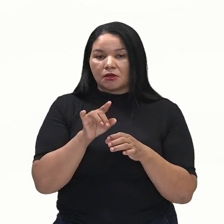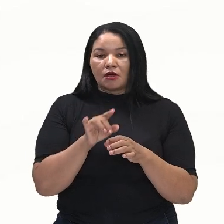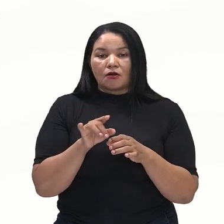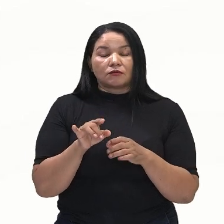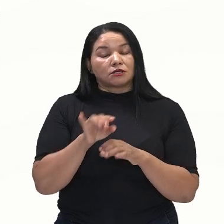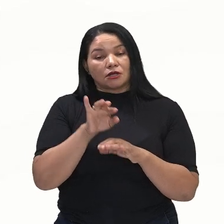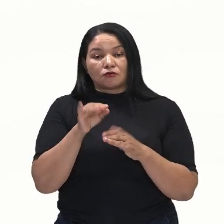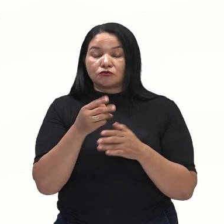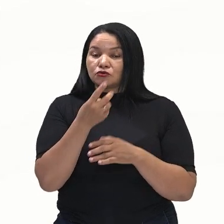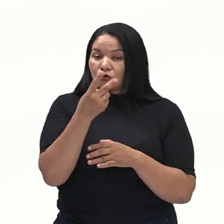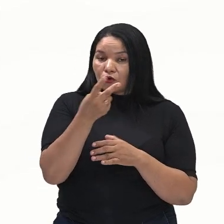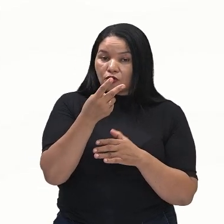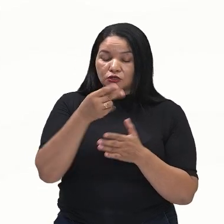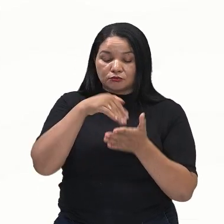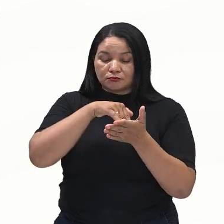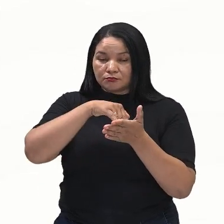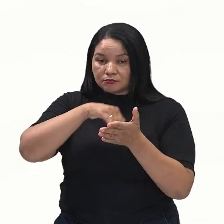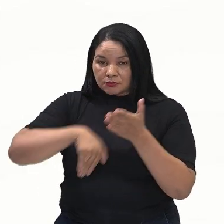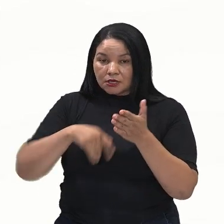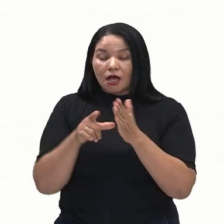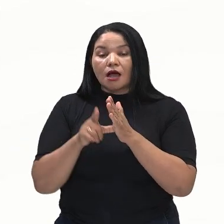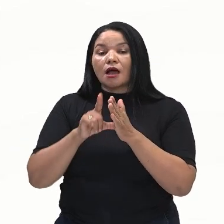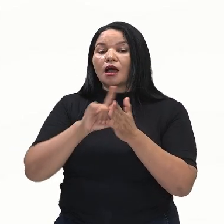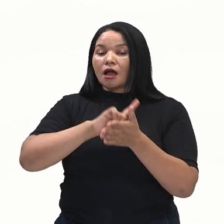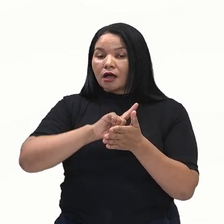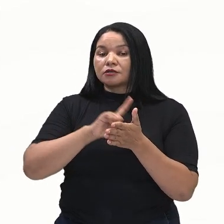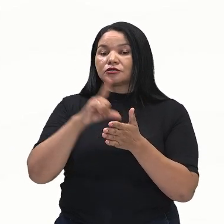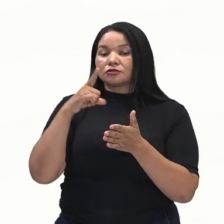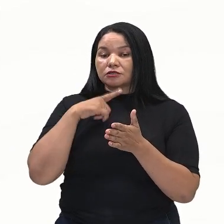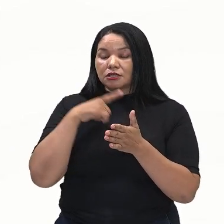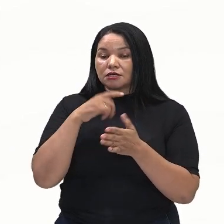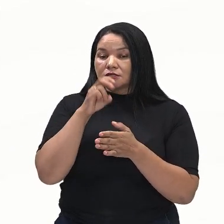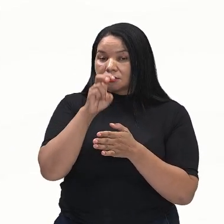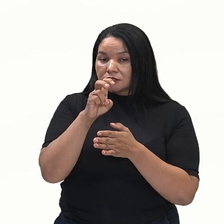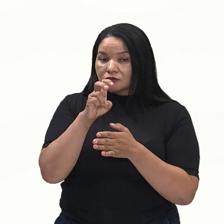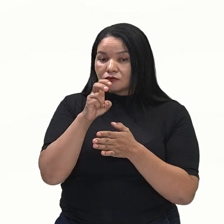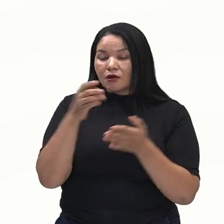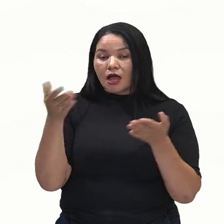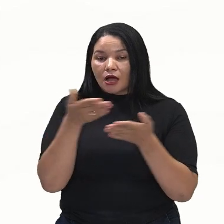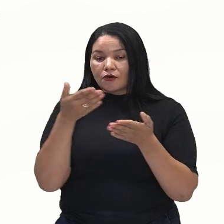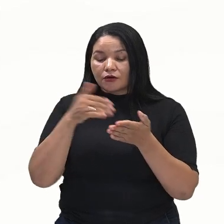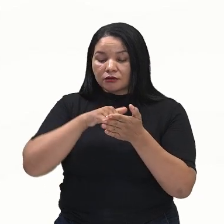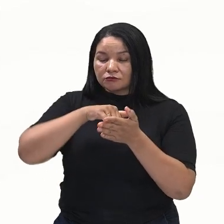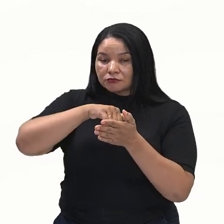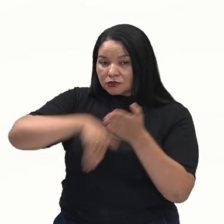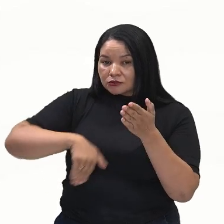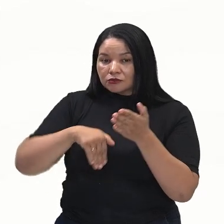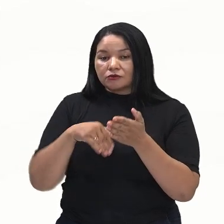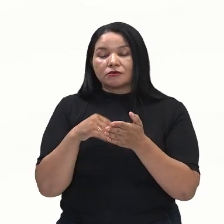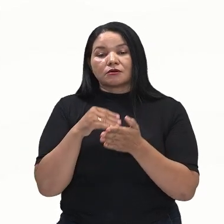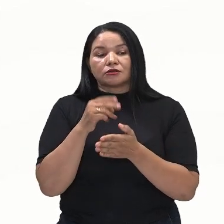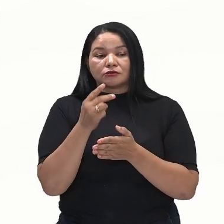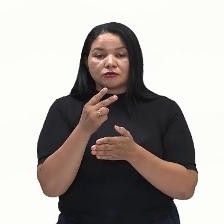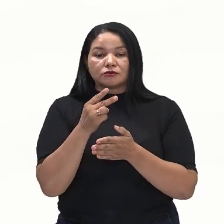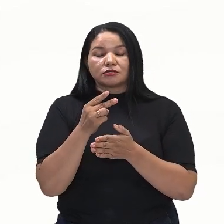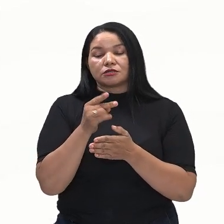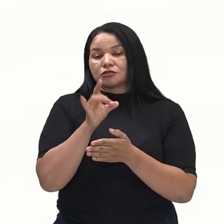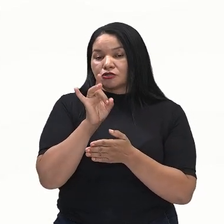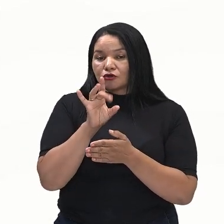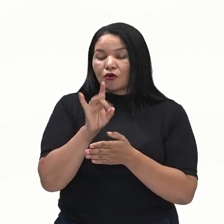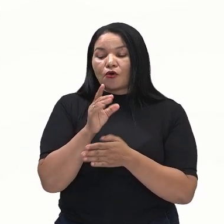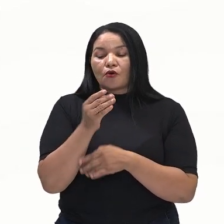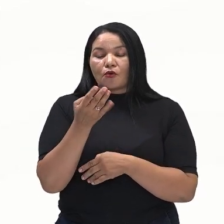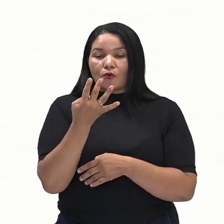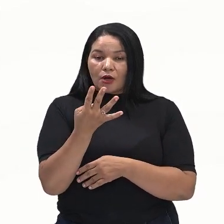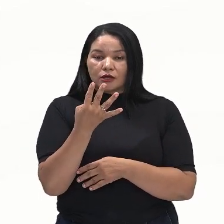Ou seja, o que antes eu tinha 5 números, agora nós temos 4 números. E